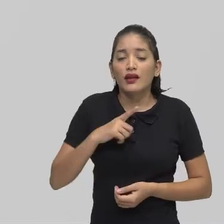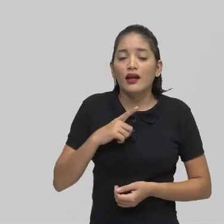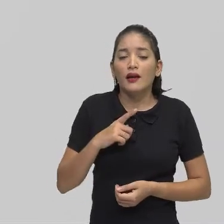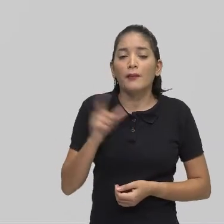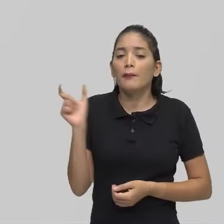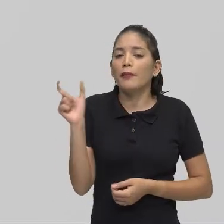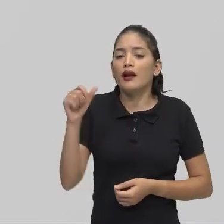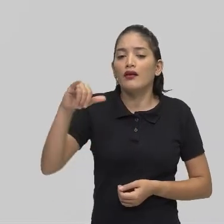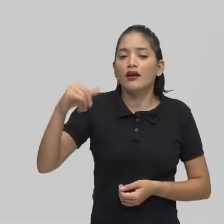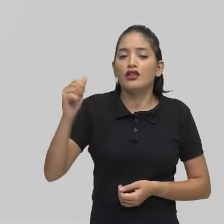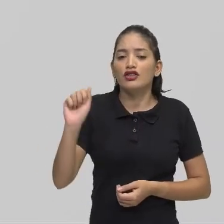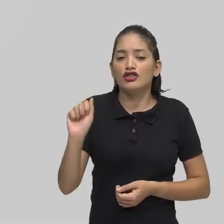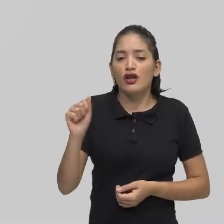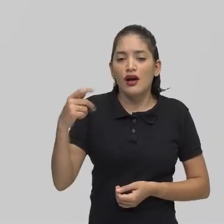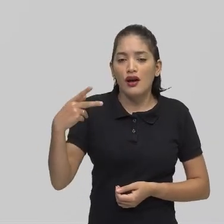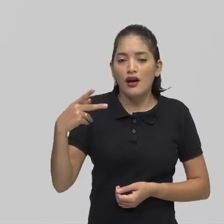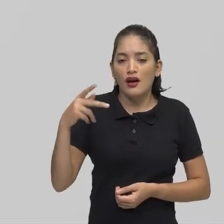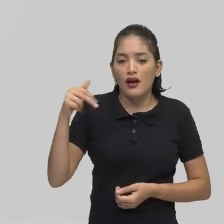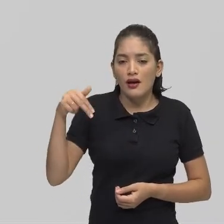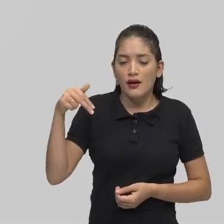Japan's